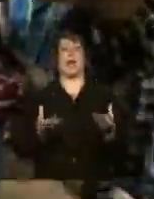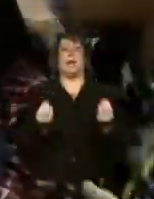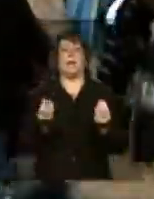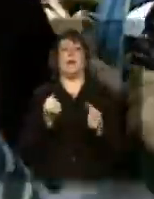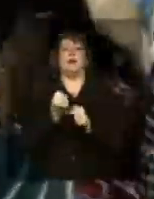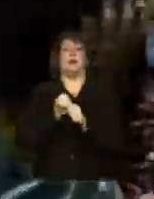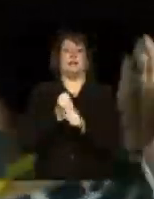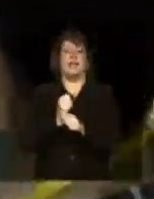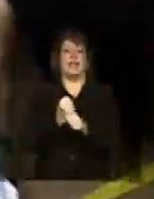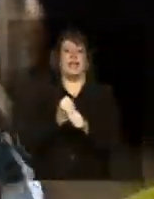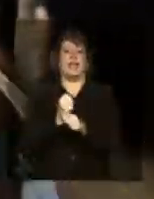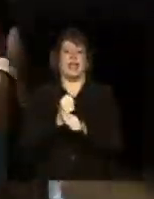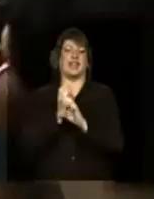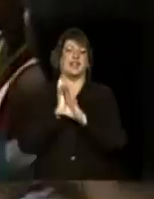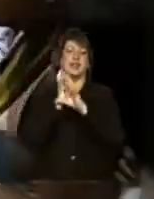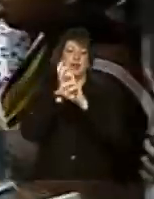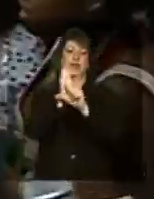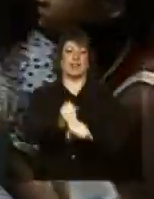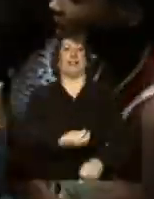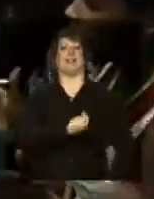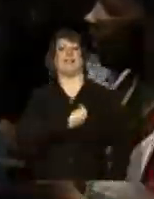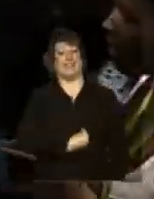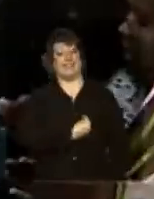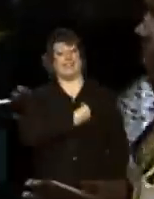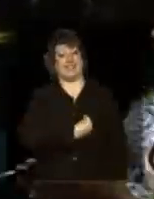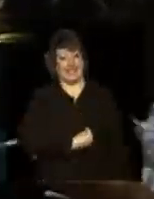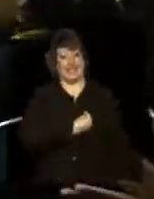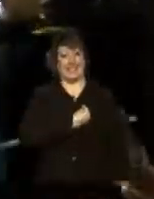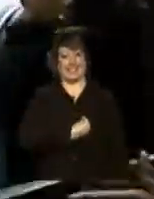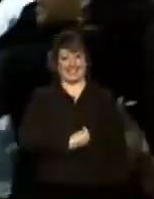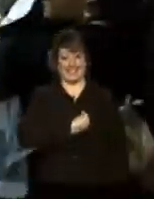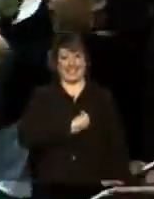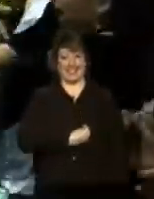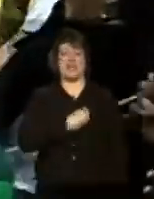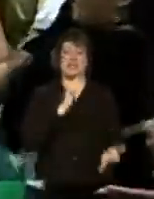felicidades, muitos anos de vida.